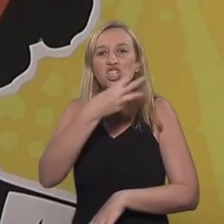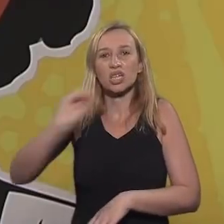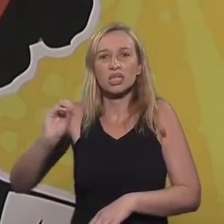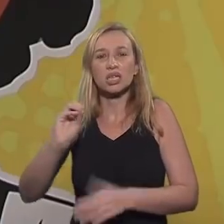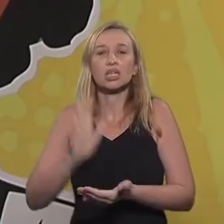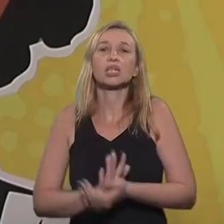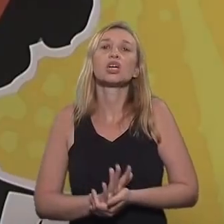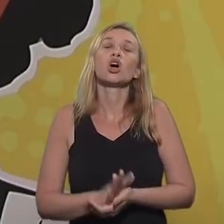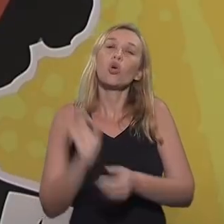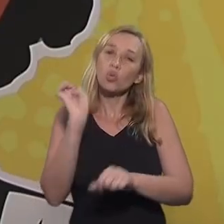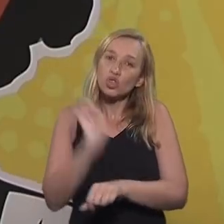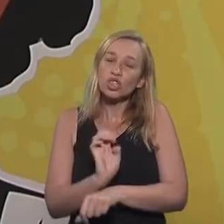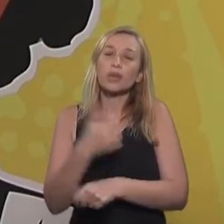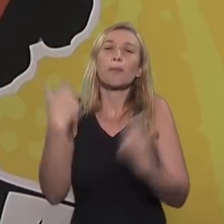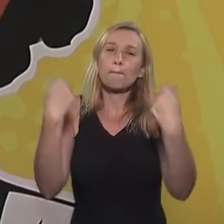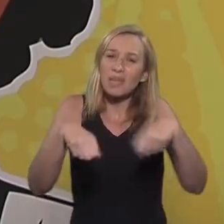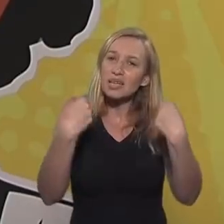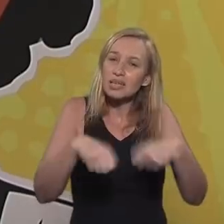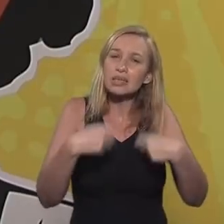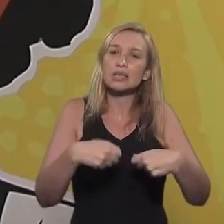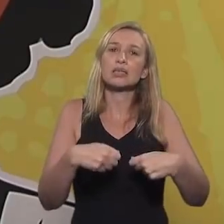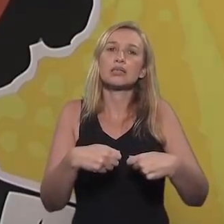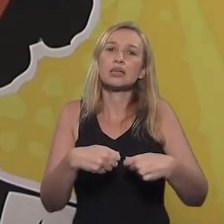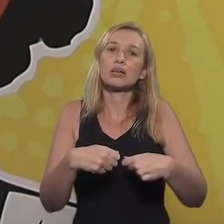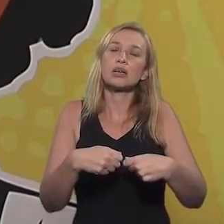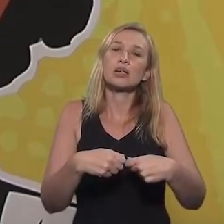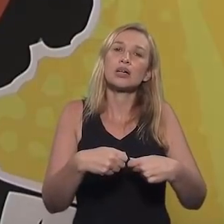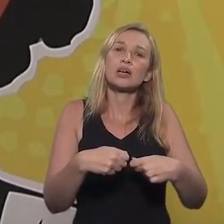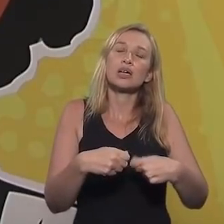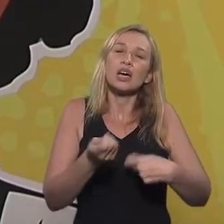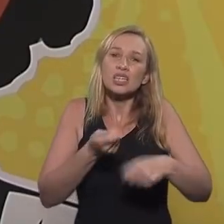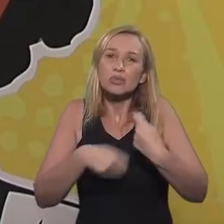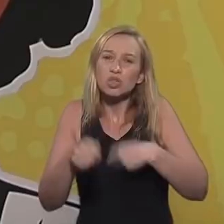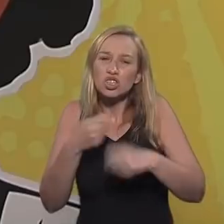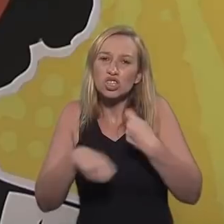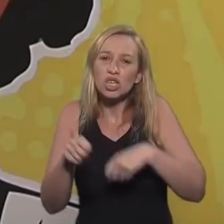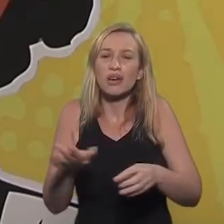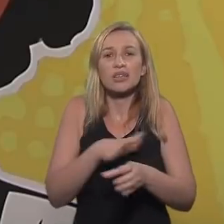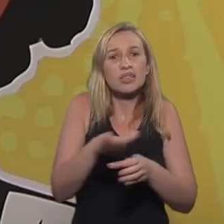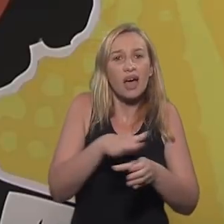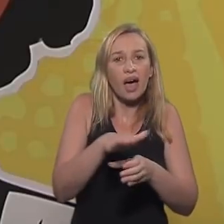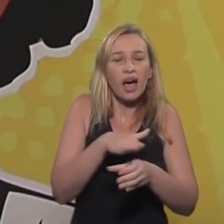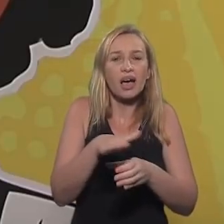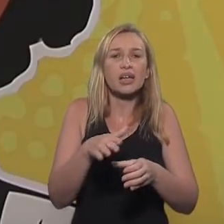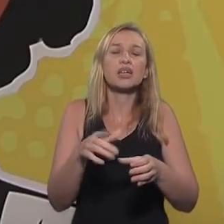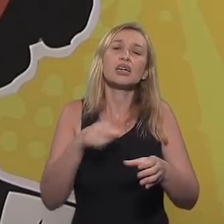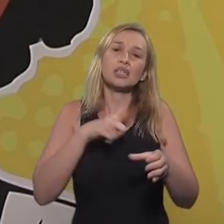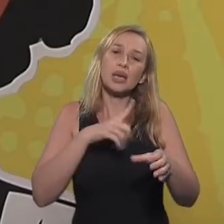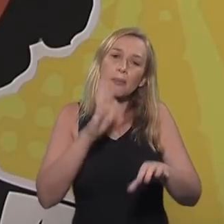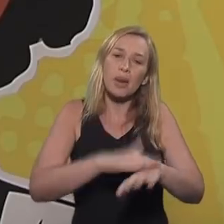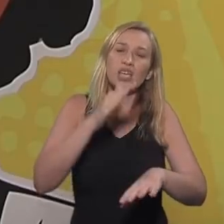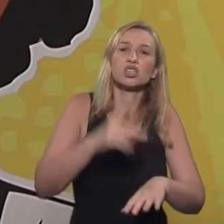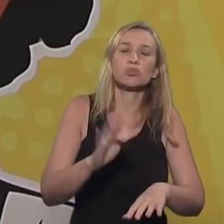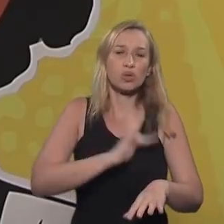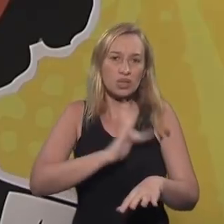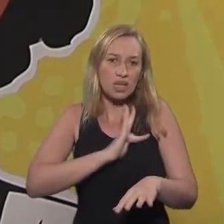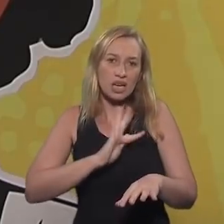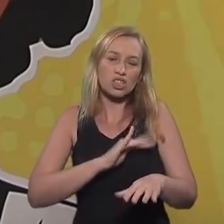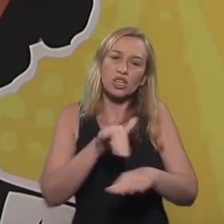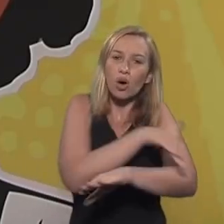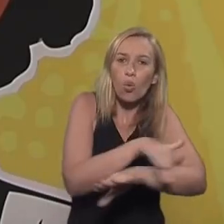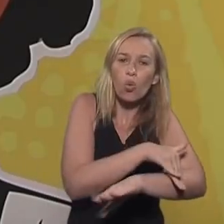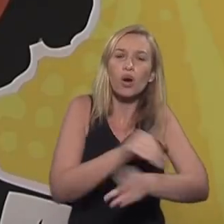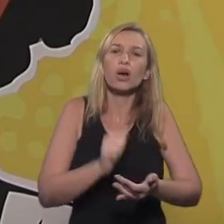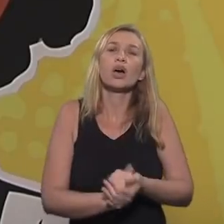mais 300. Então, o Estado precisa desse investimento, precisa de ter mais policiais nas